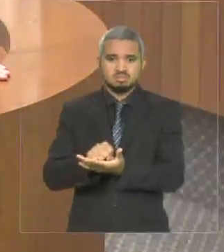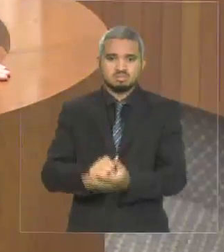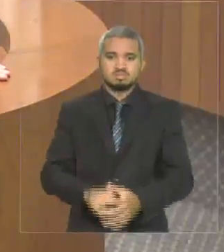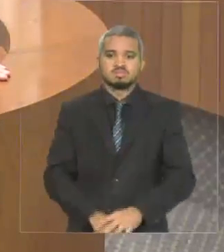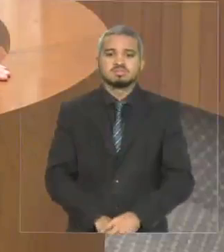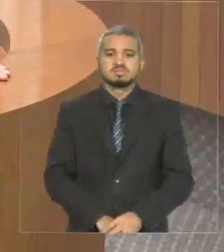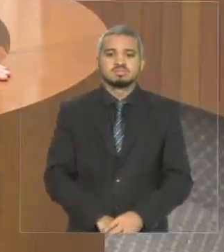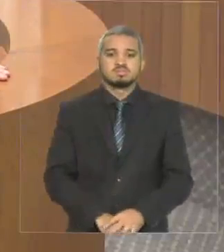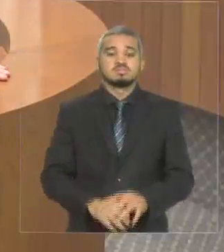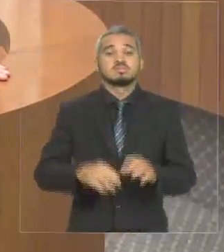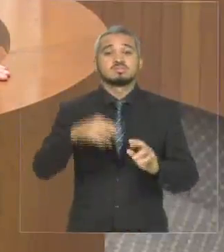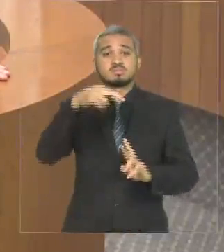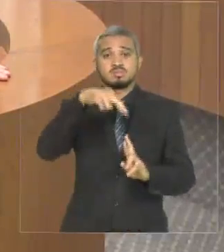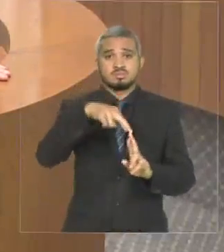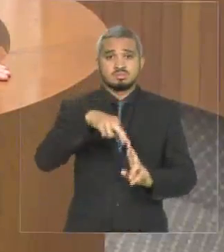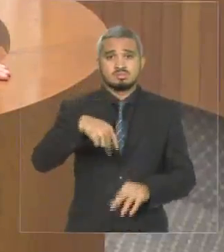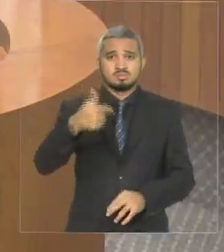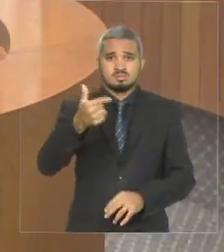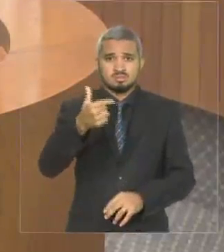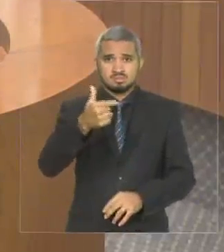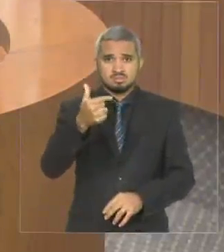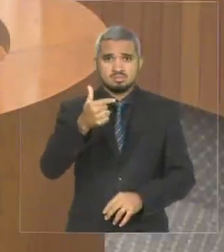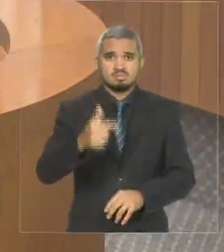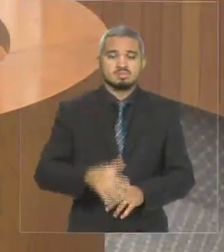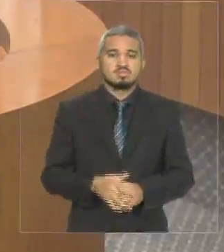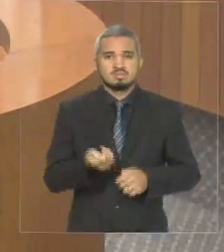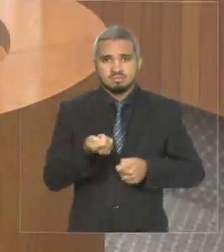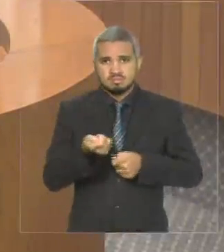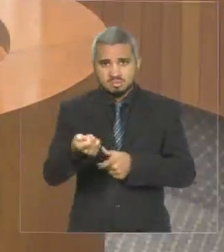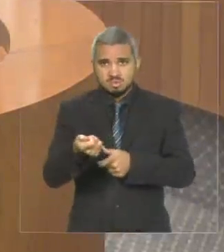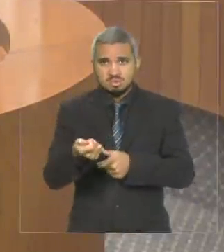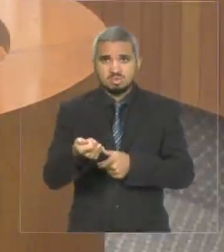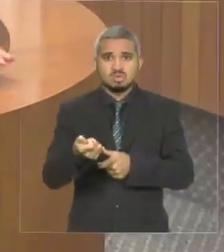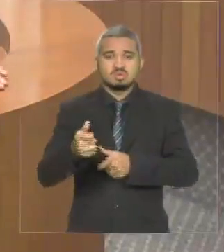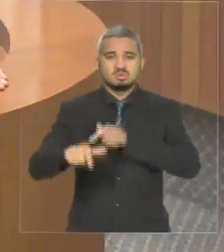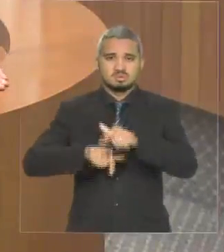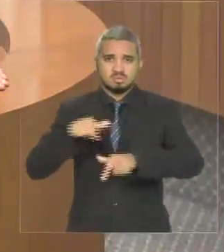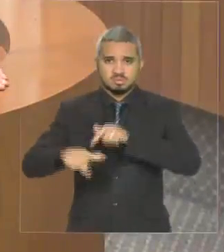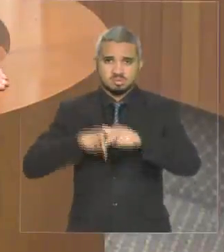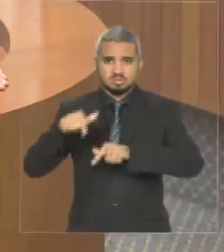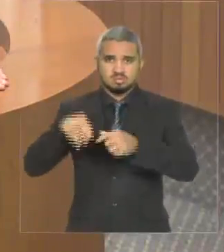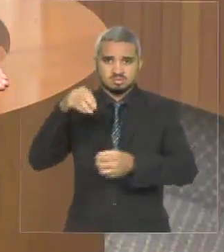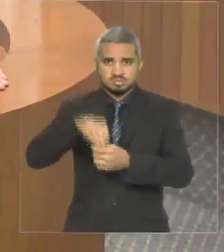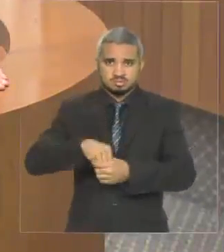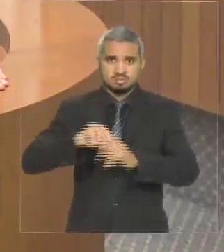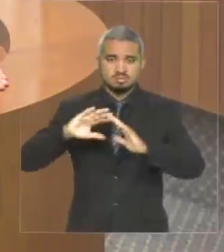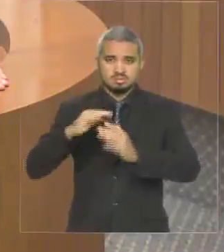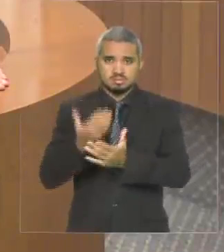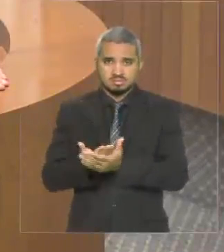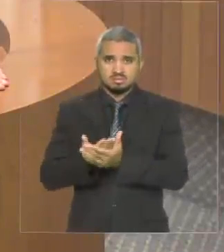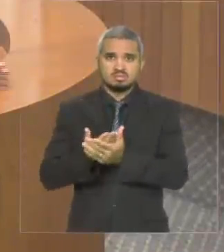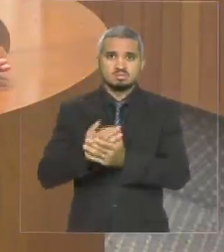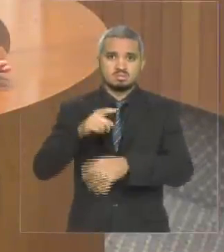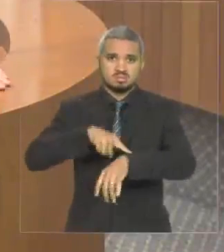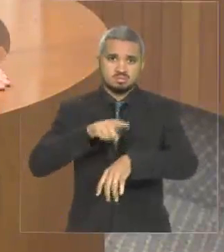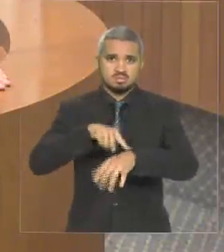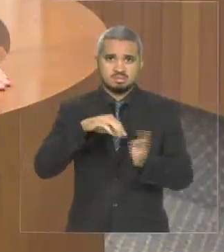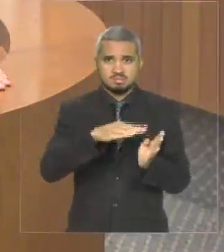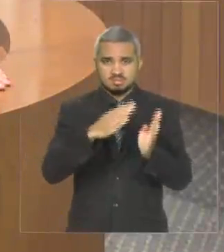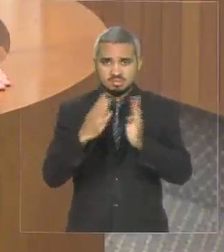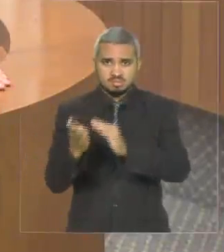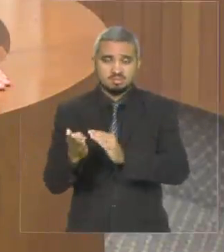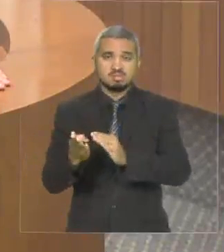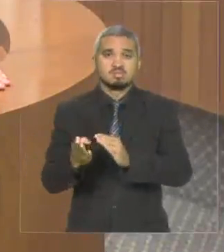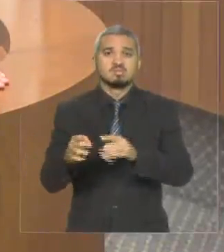raciocínio. Parágrafo 2º. A gratificação por exercício em unidade de ensino integral, de tempo integral,